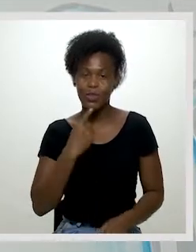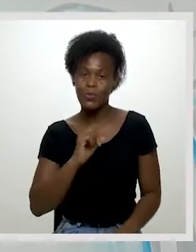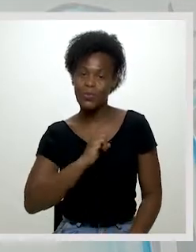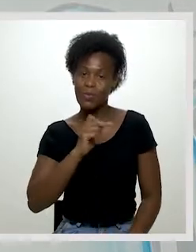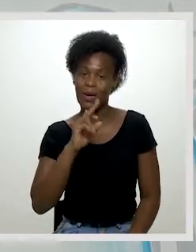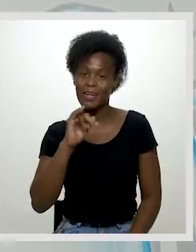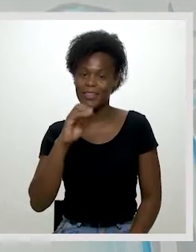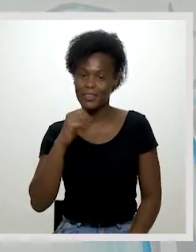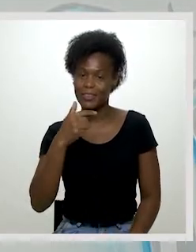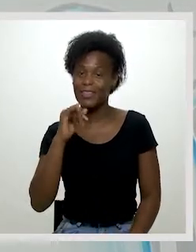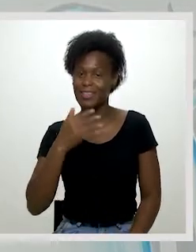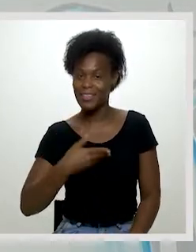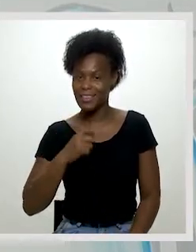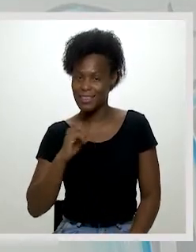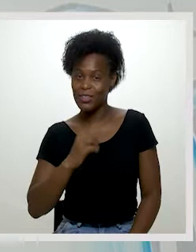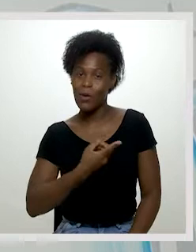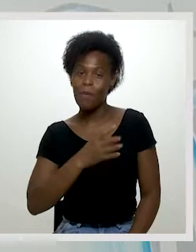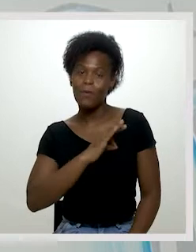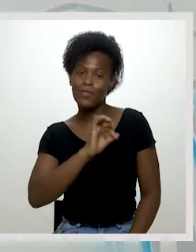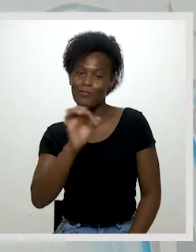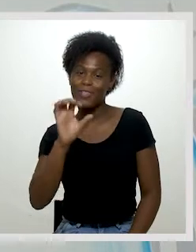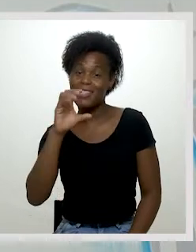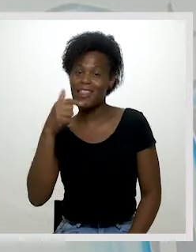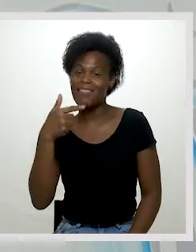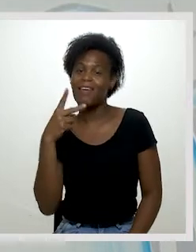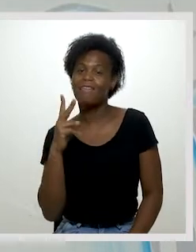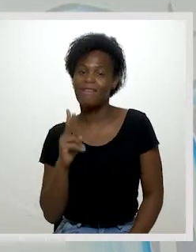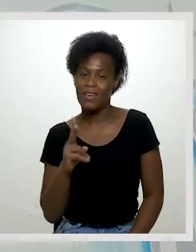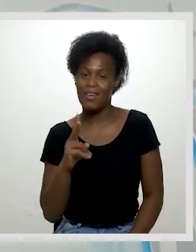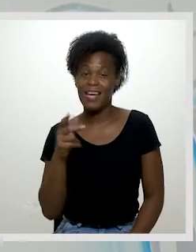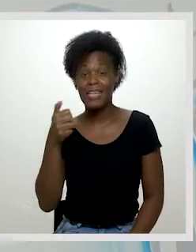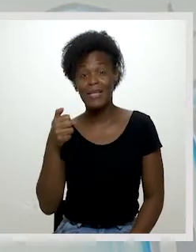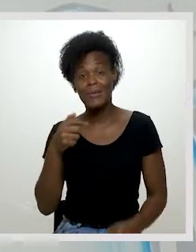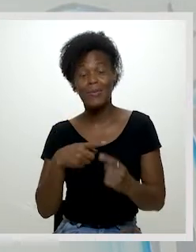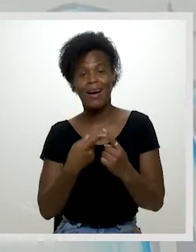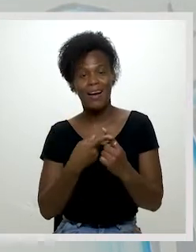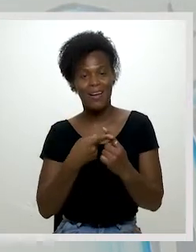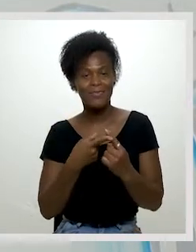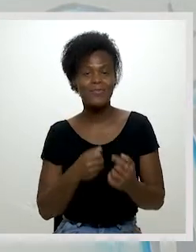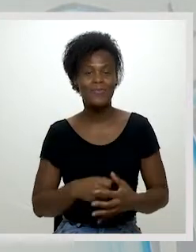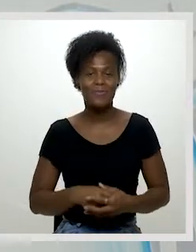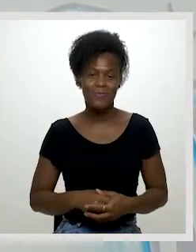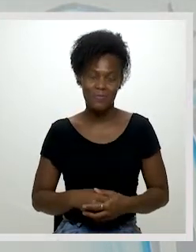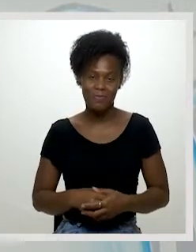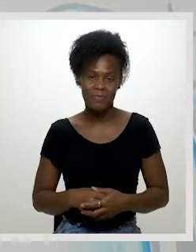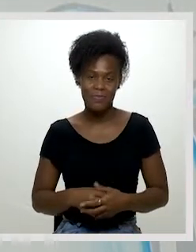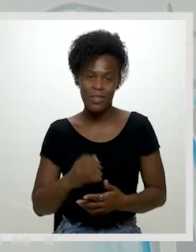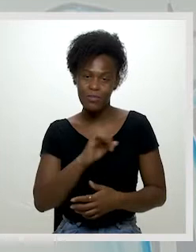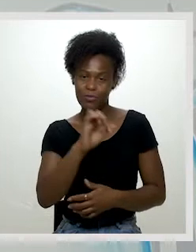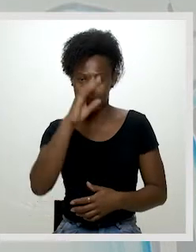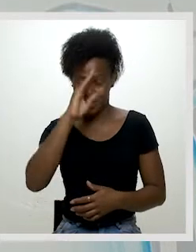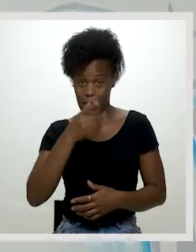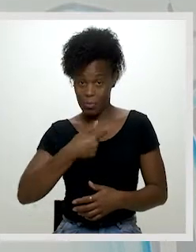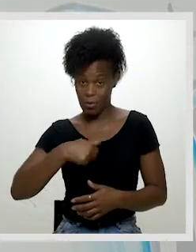sou Aristides Cabral, sou o vosso professor das Ciências da Terra e da Vida, quinto ano de escolaridade. Como